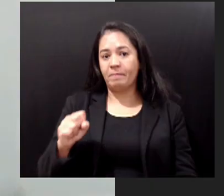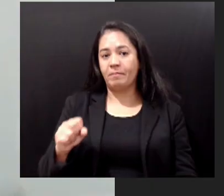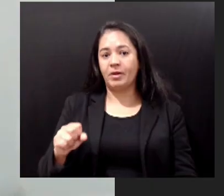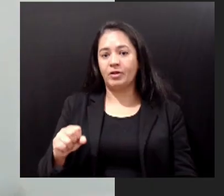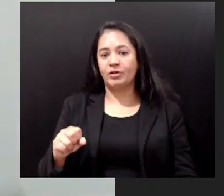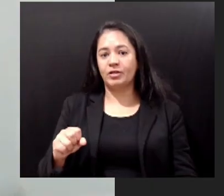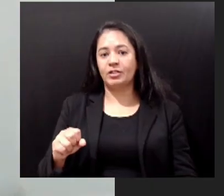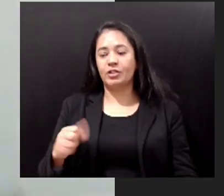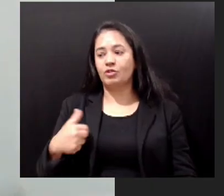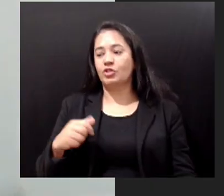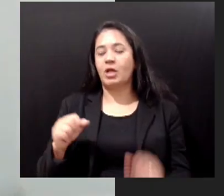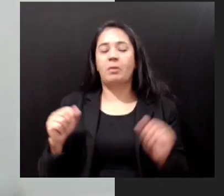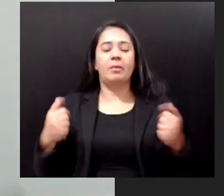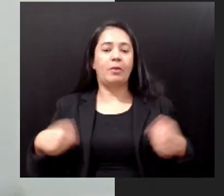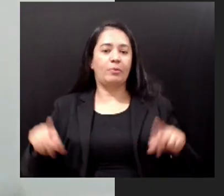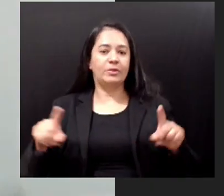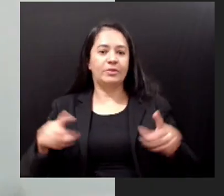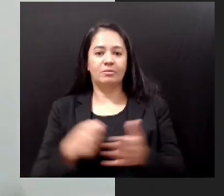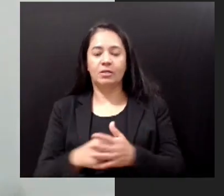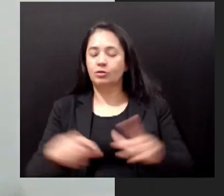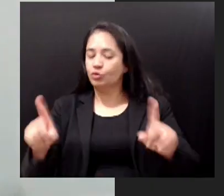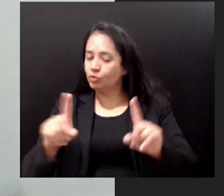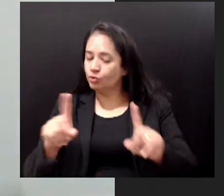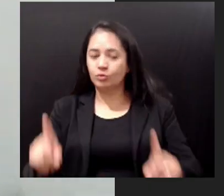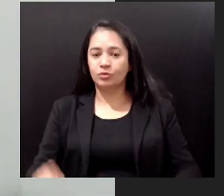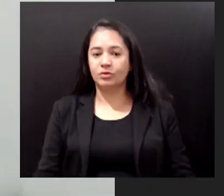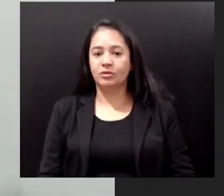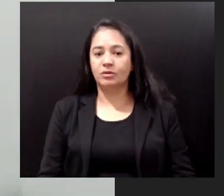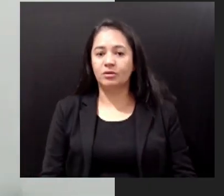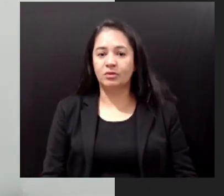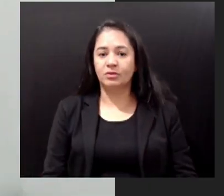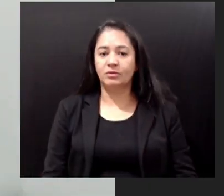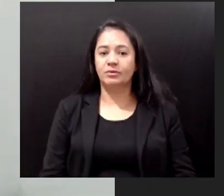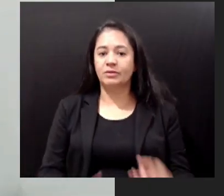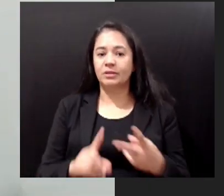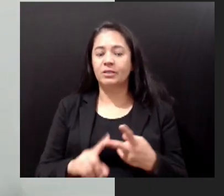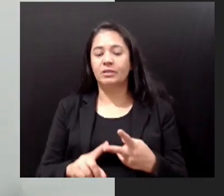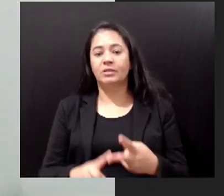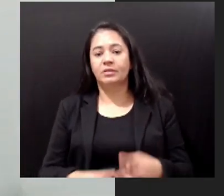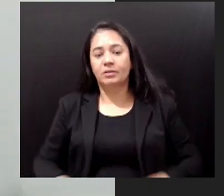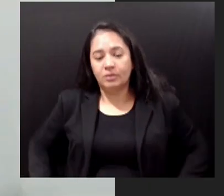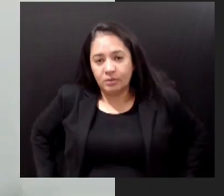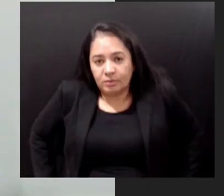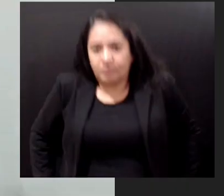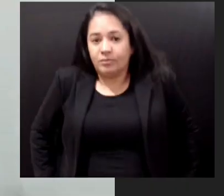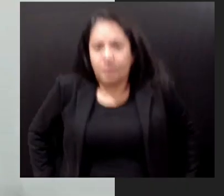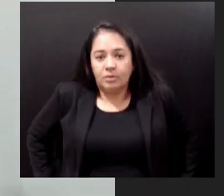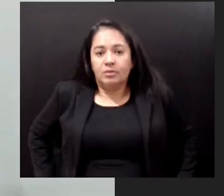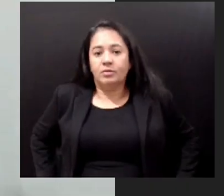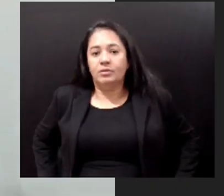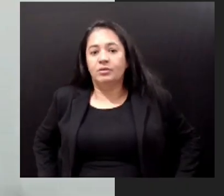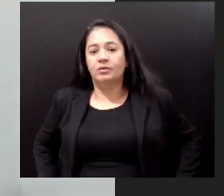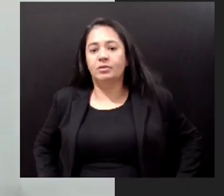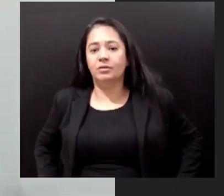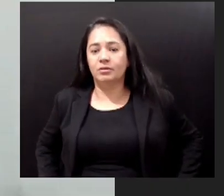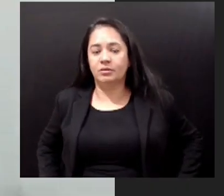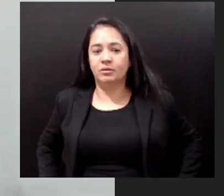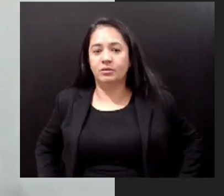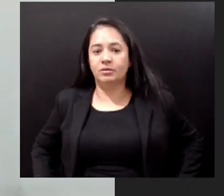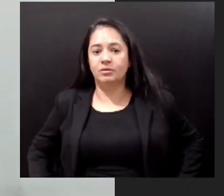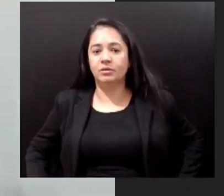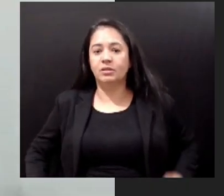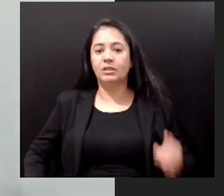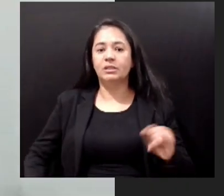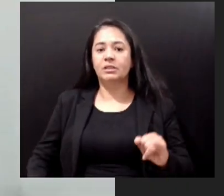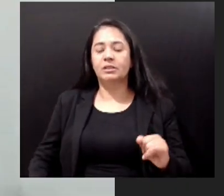exonera. Respondendo a sua segunda pergunta, Rúbia, é claro que se não houver o pagamento